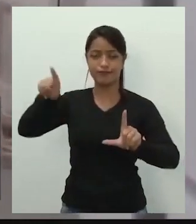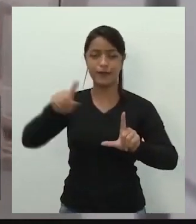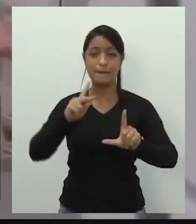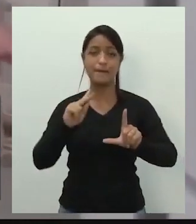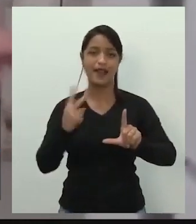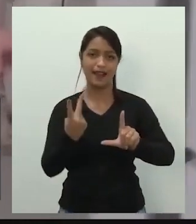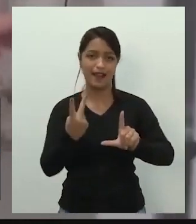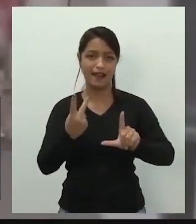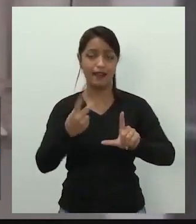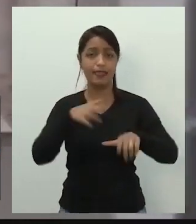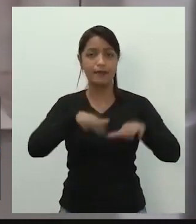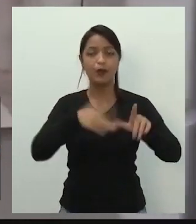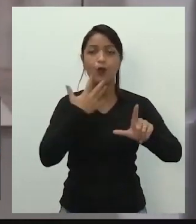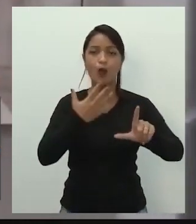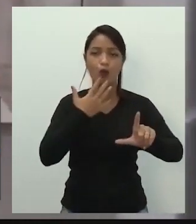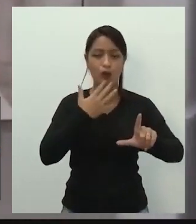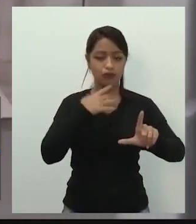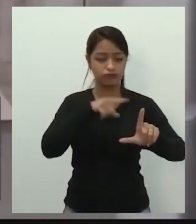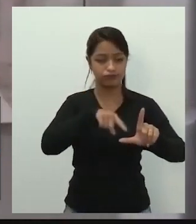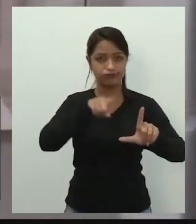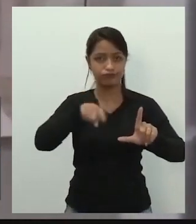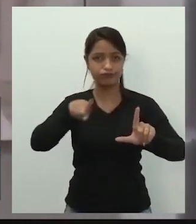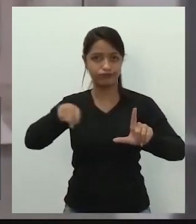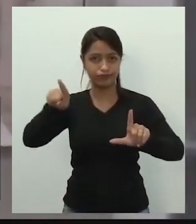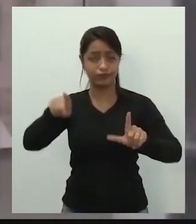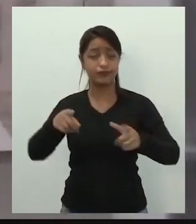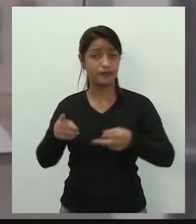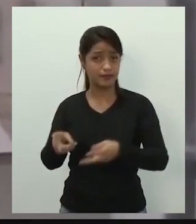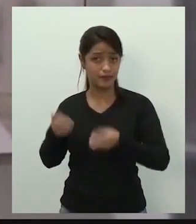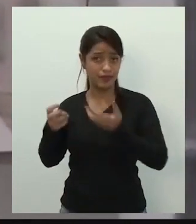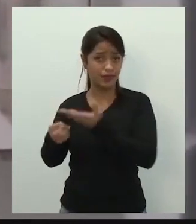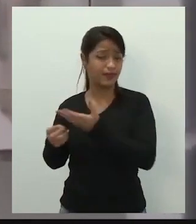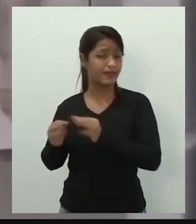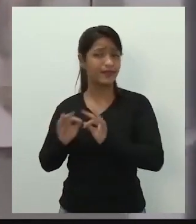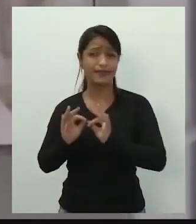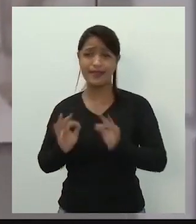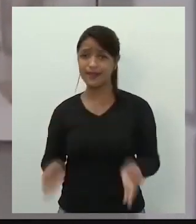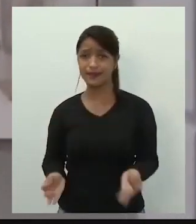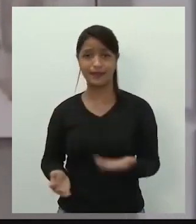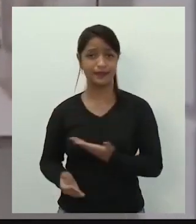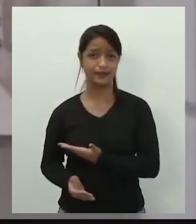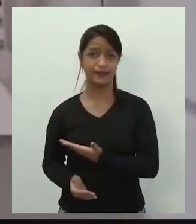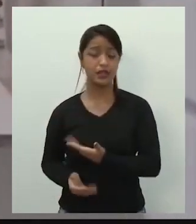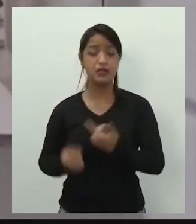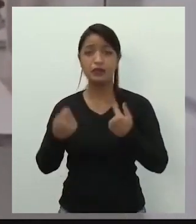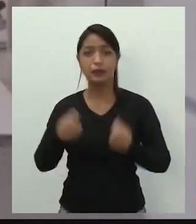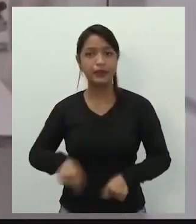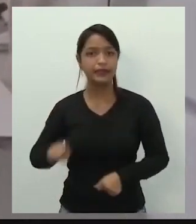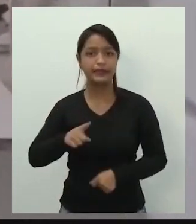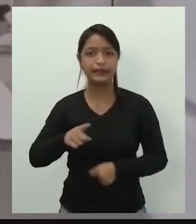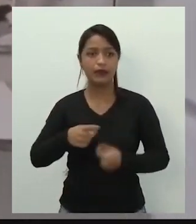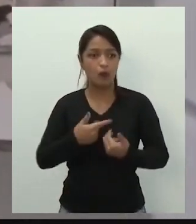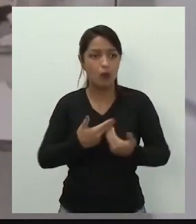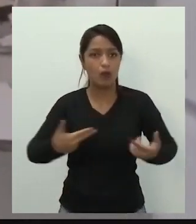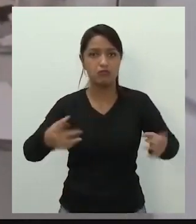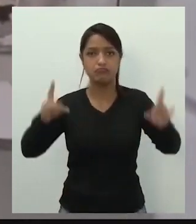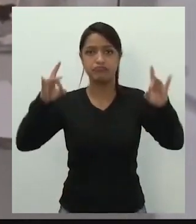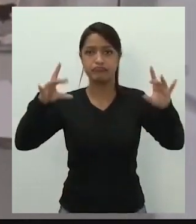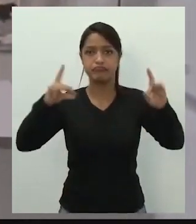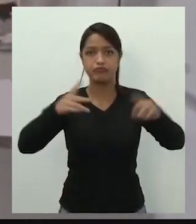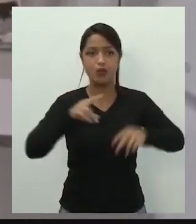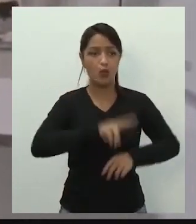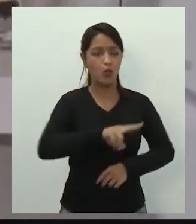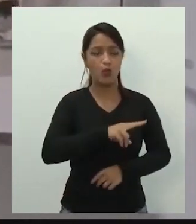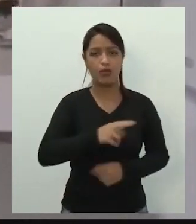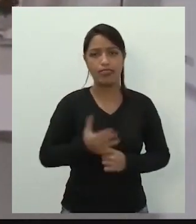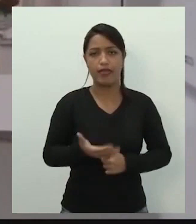tonalidades. Como vocês podem ver, é um experimento muito simples, não requer o uso de grandes materiais, não requer o uso